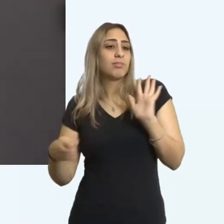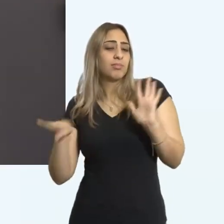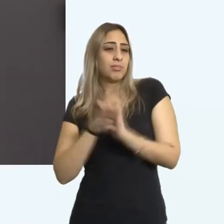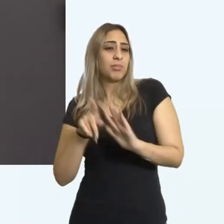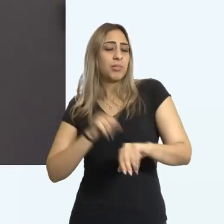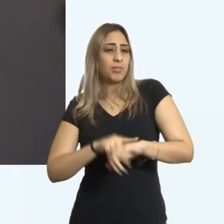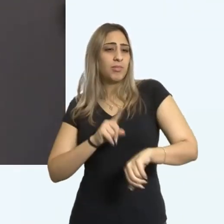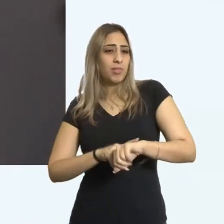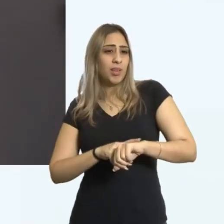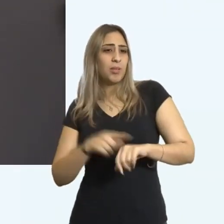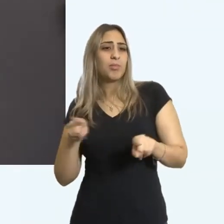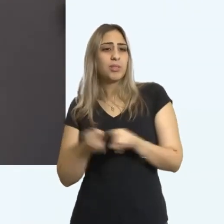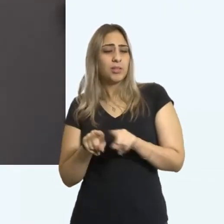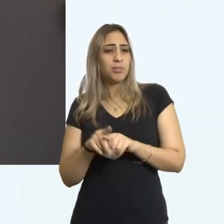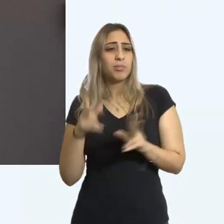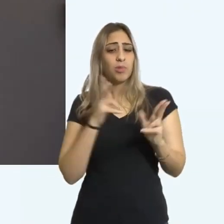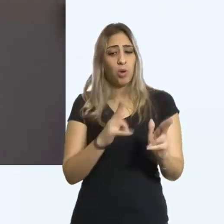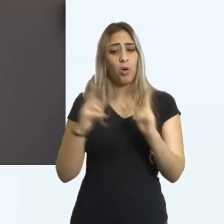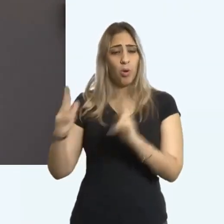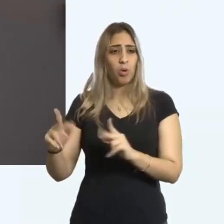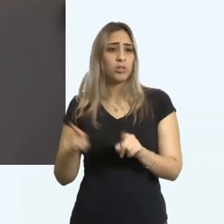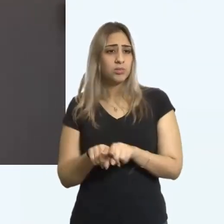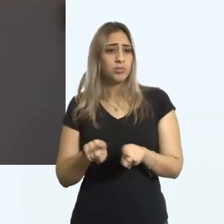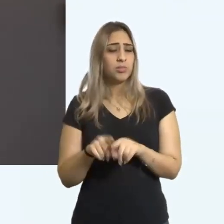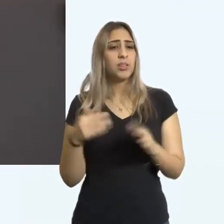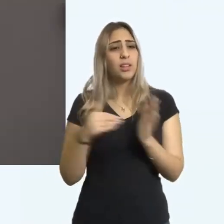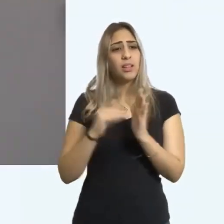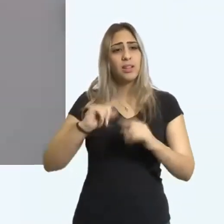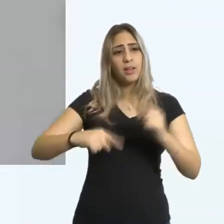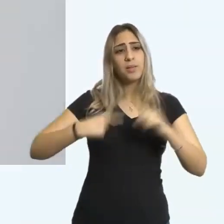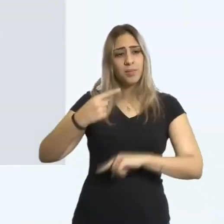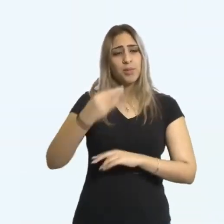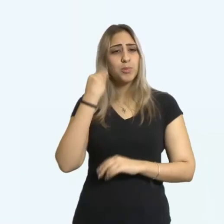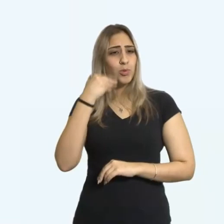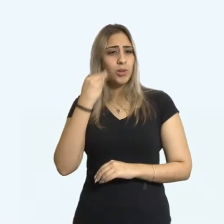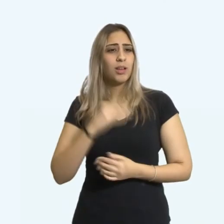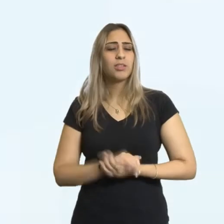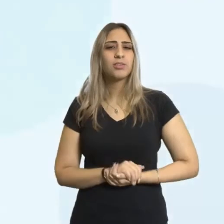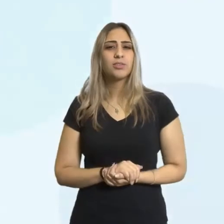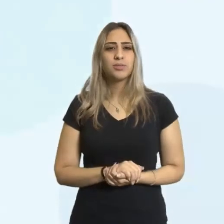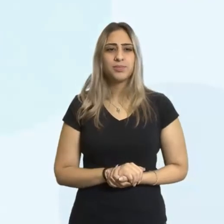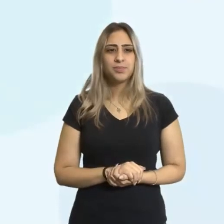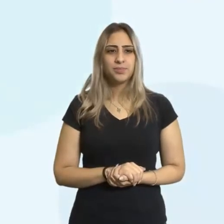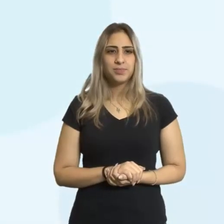atentos e É como diz a canção da Gal e até a próxima oportunidade